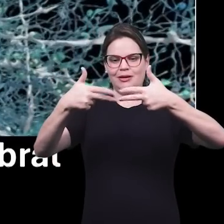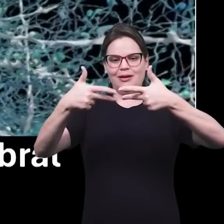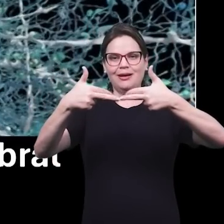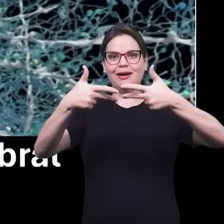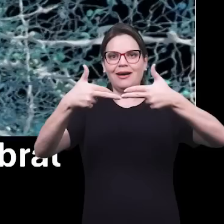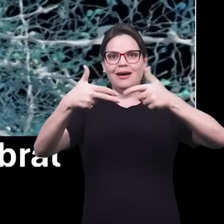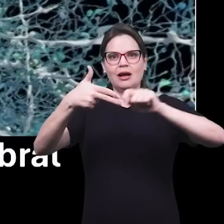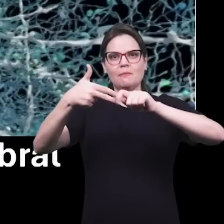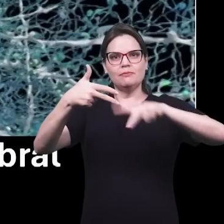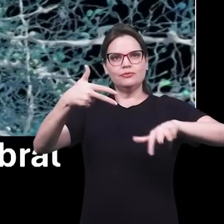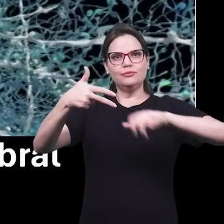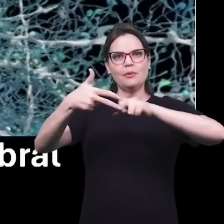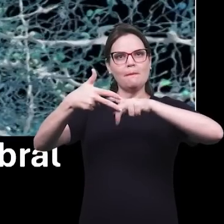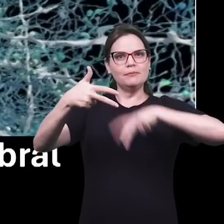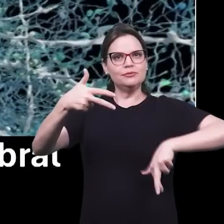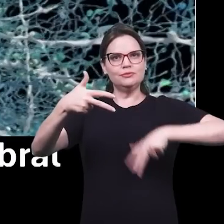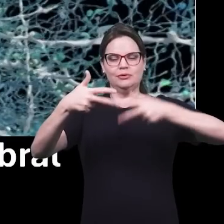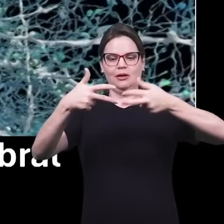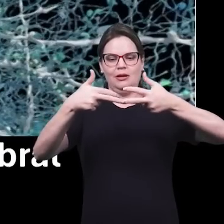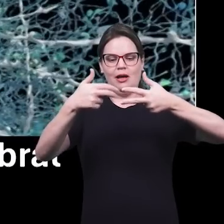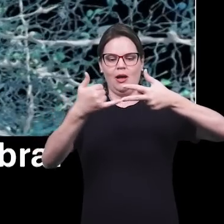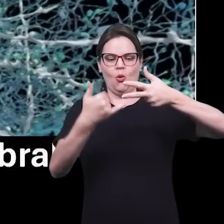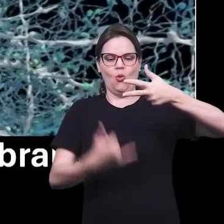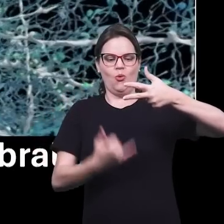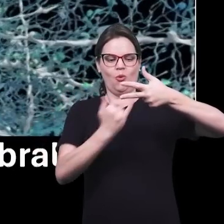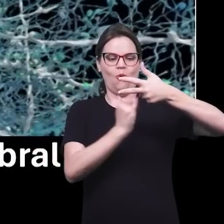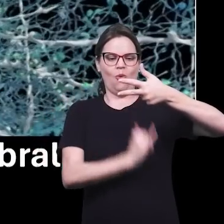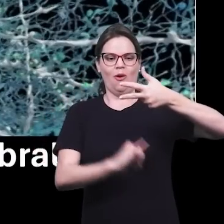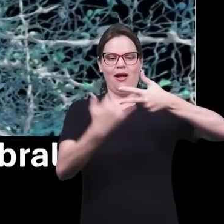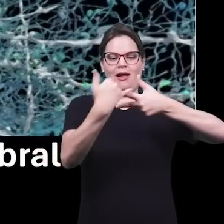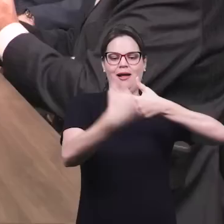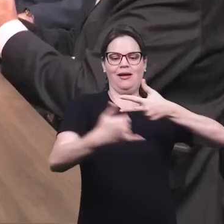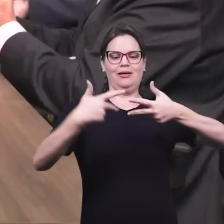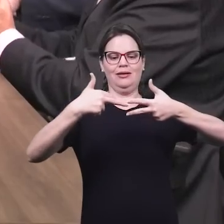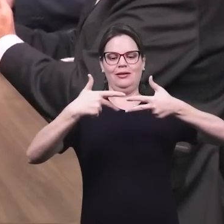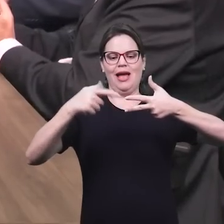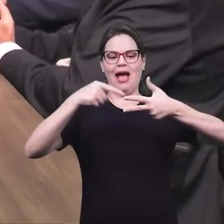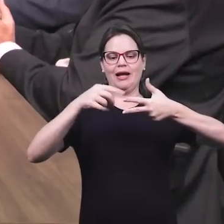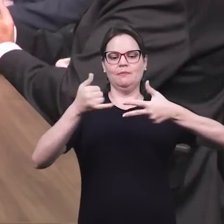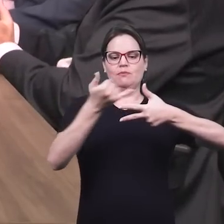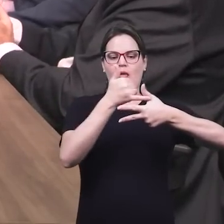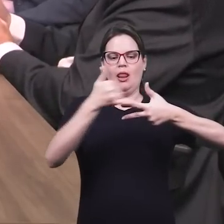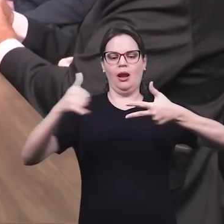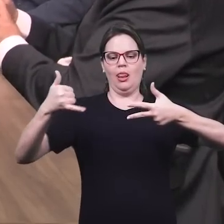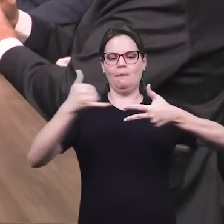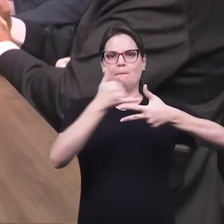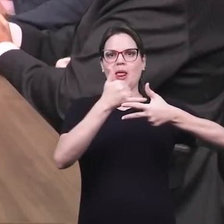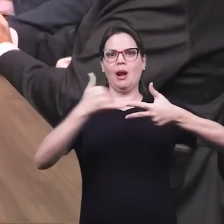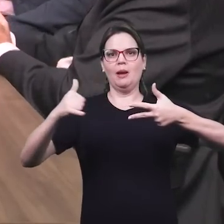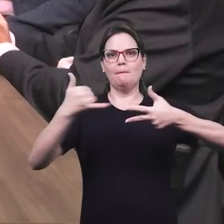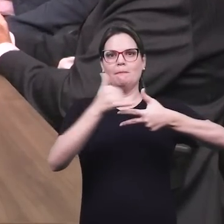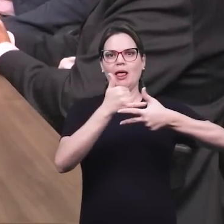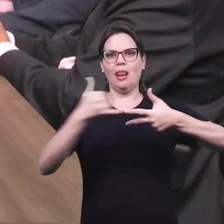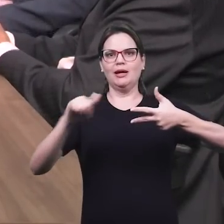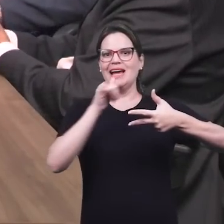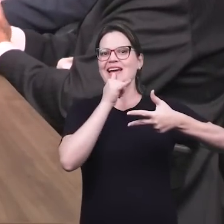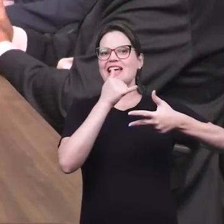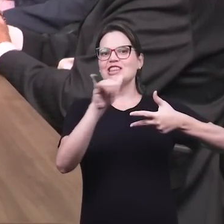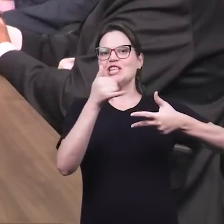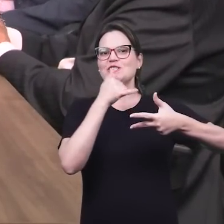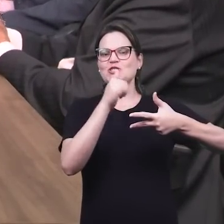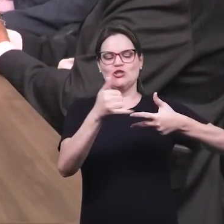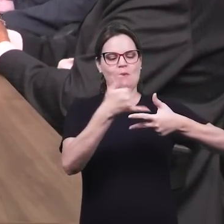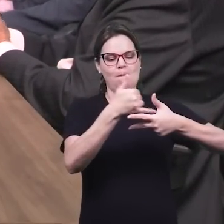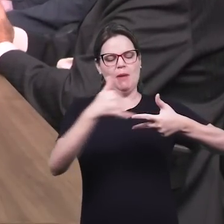nessas ramificações a ciência mostra que a energia que é gerada por essas células,